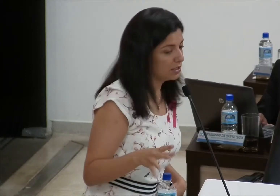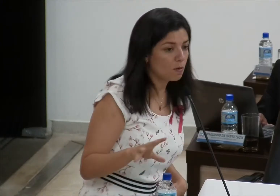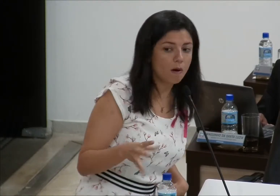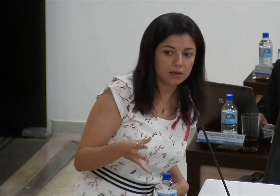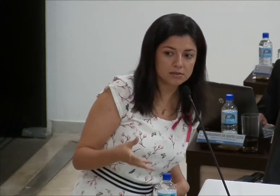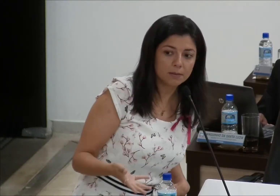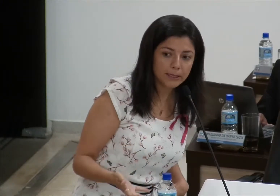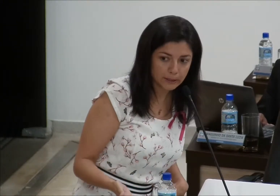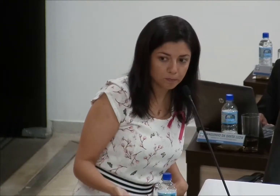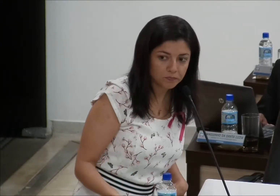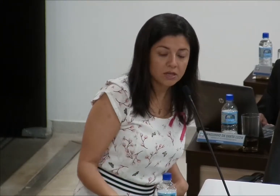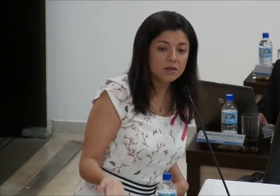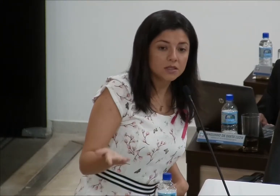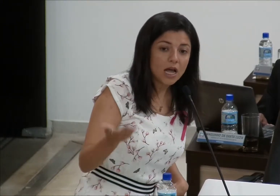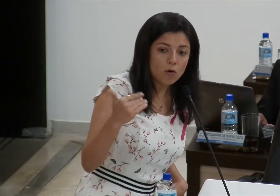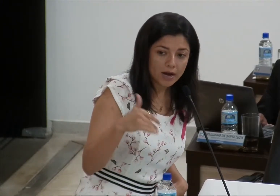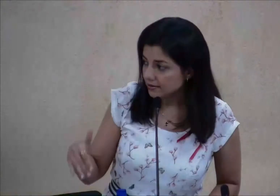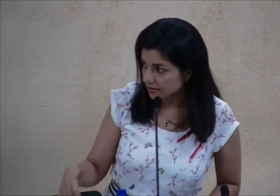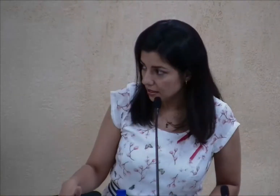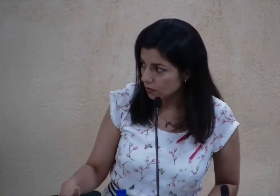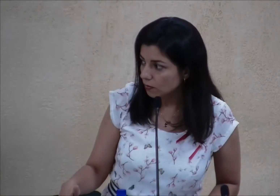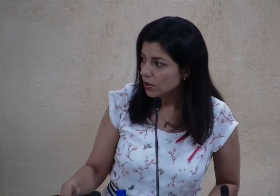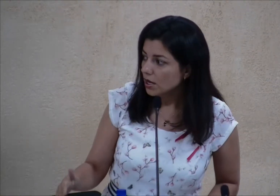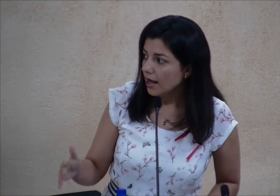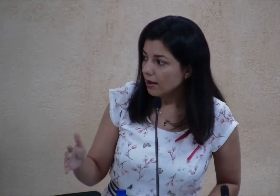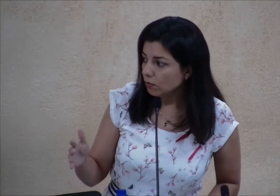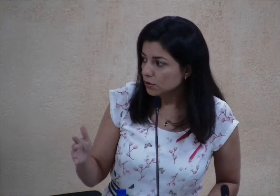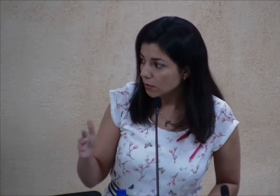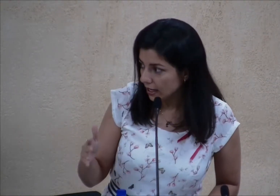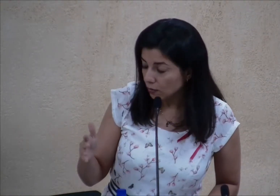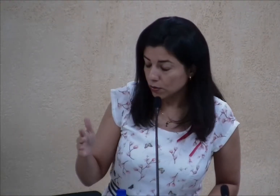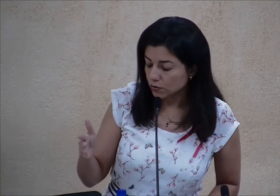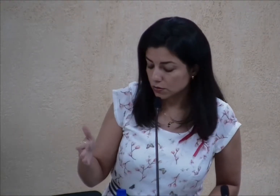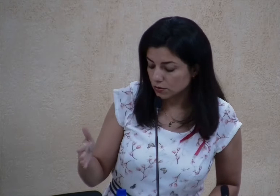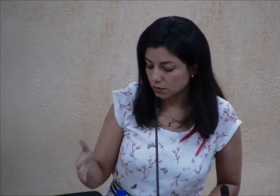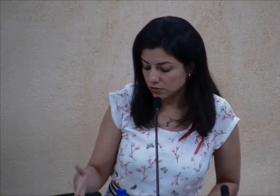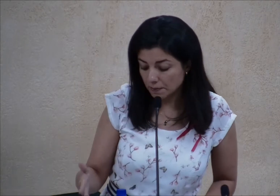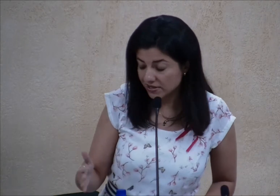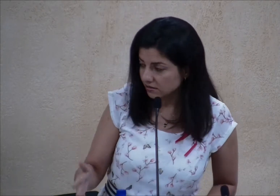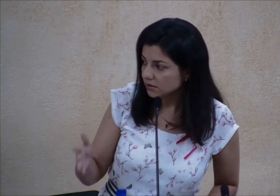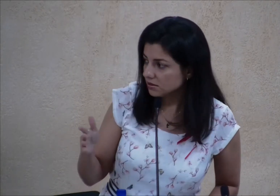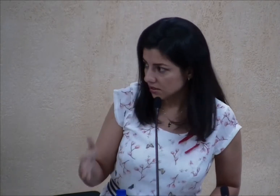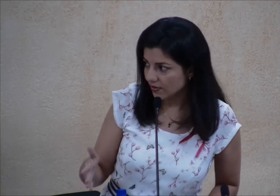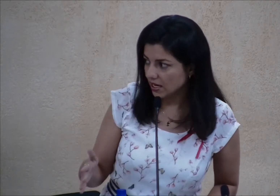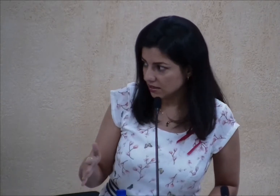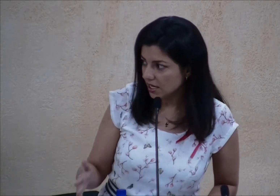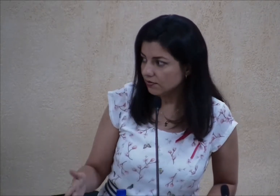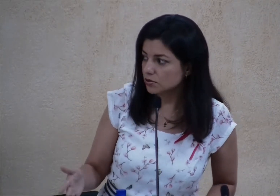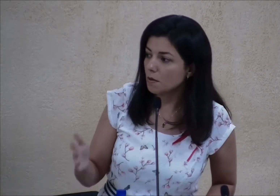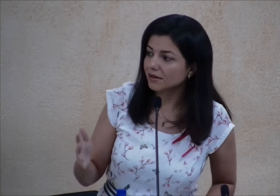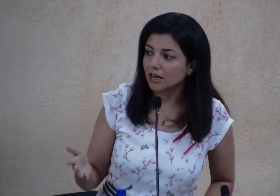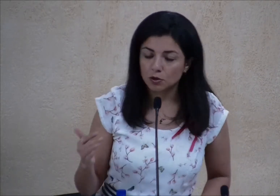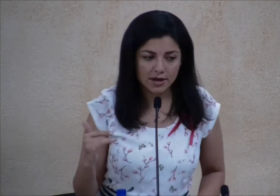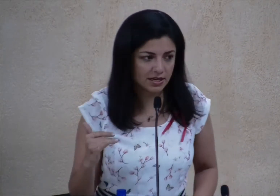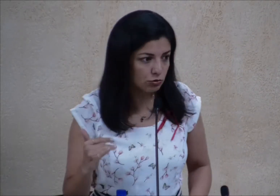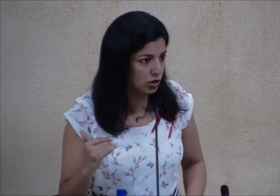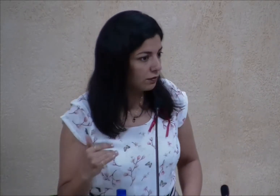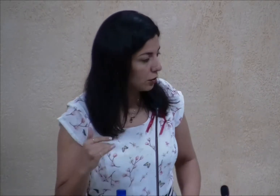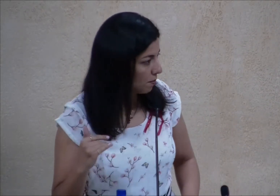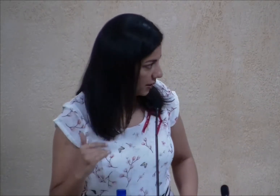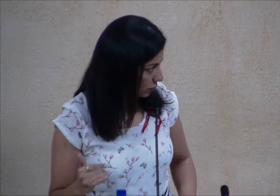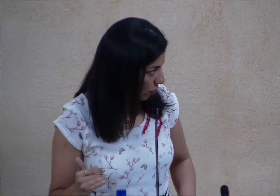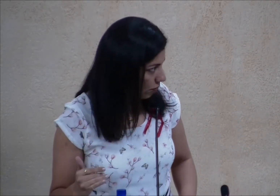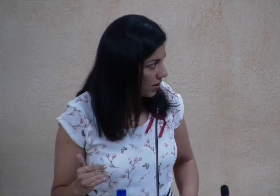4h30, 5 horas da manhã. Na ocasião, os representantes das feiras livres comentaram que o